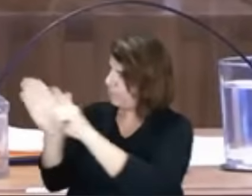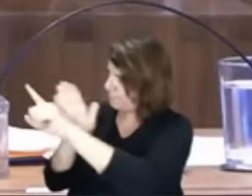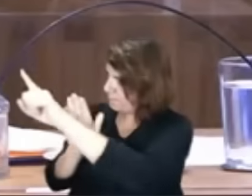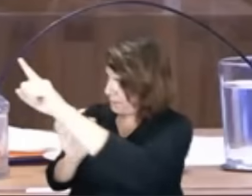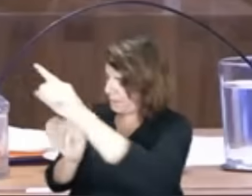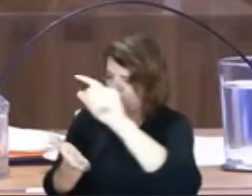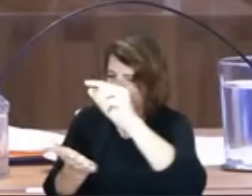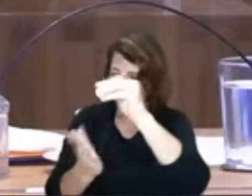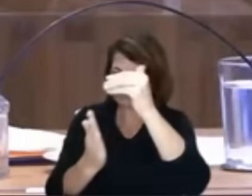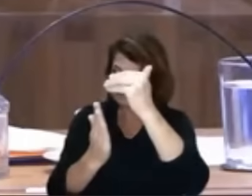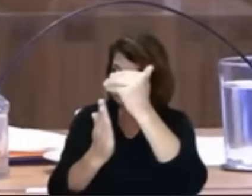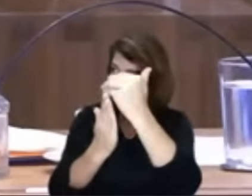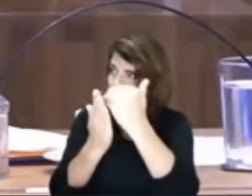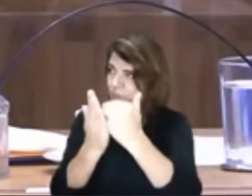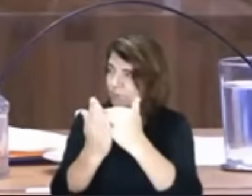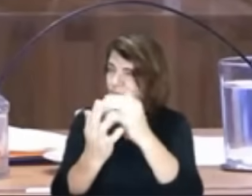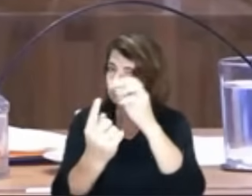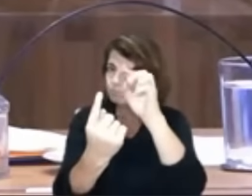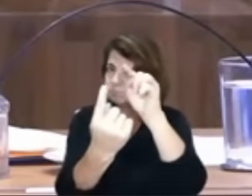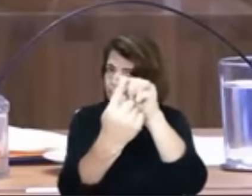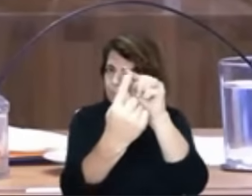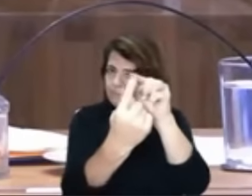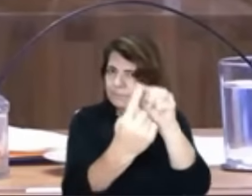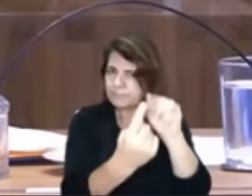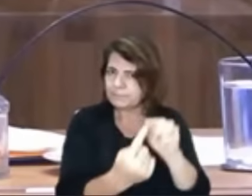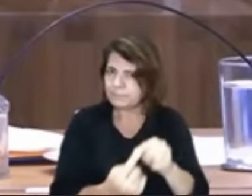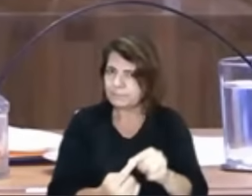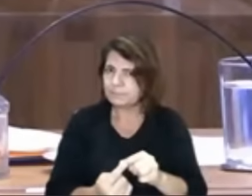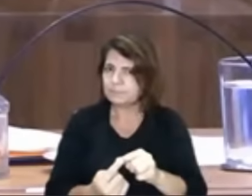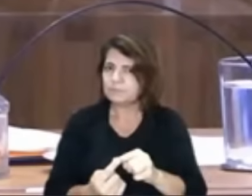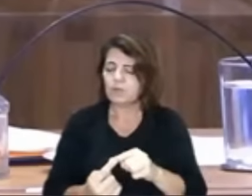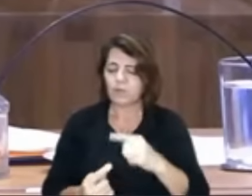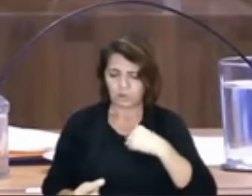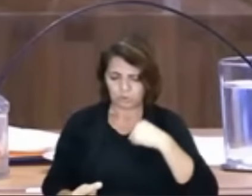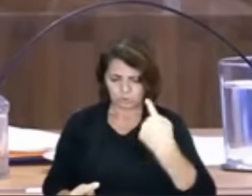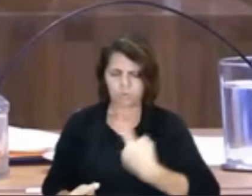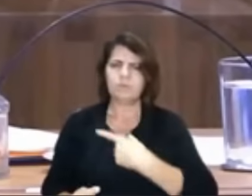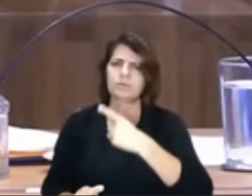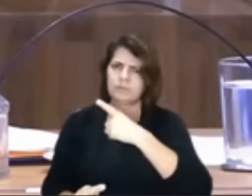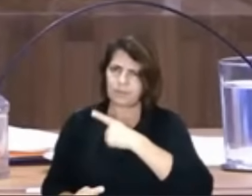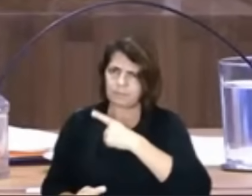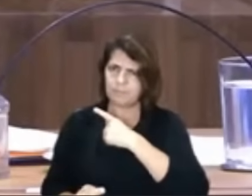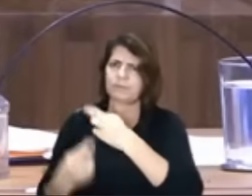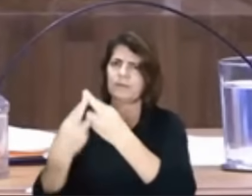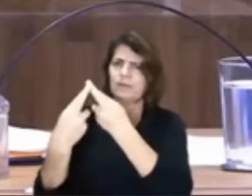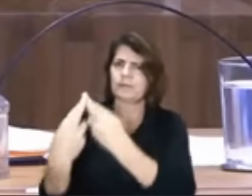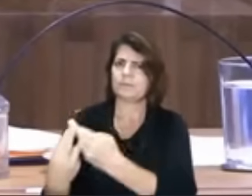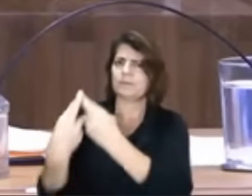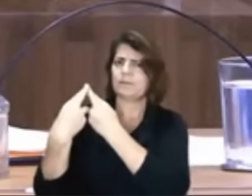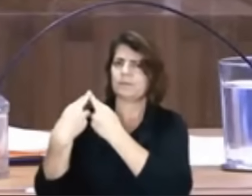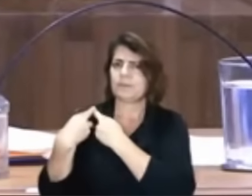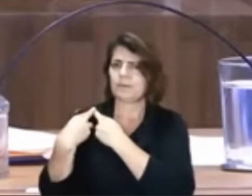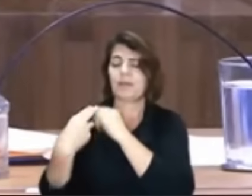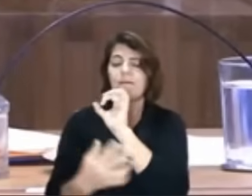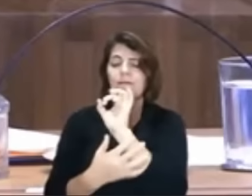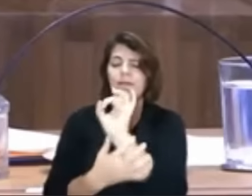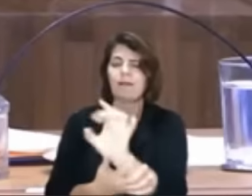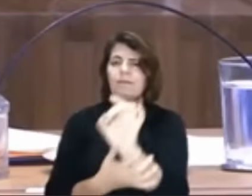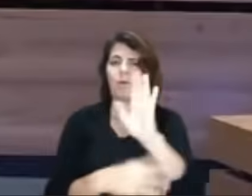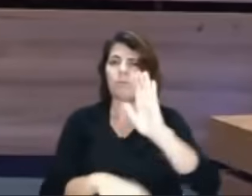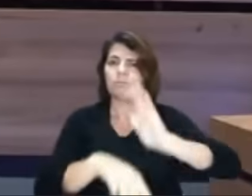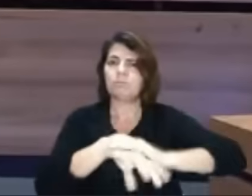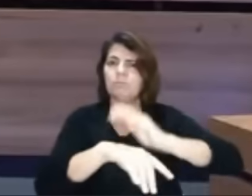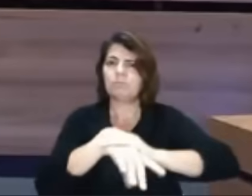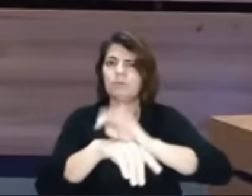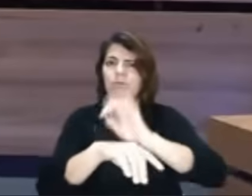atribuições várias atribuições Todos nós temos atribuições ali dentro cada um dentro das suas atribuições Deixa eu fazer duas